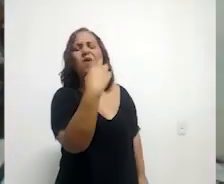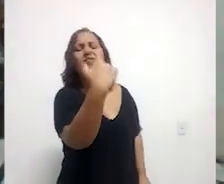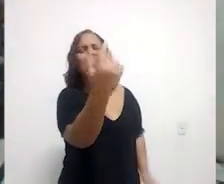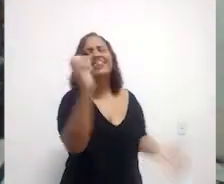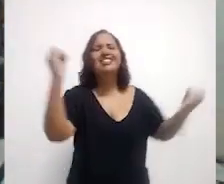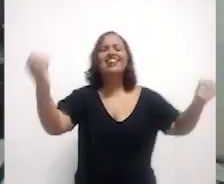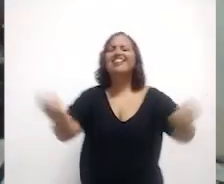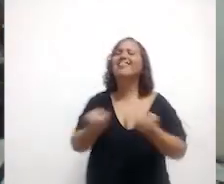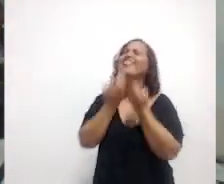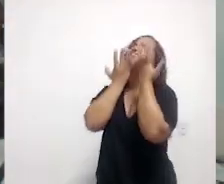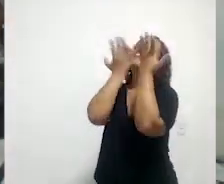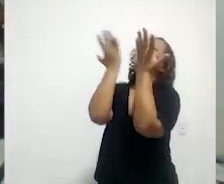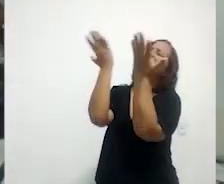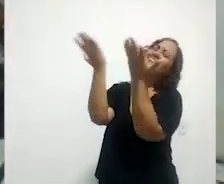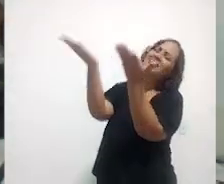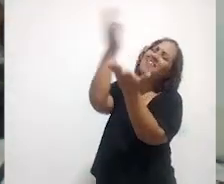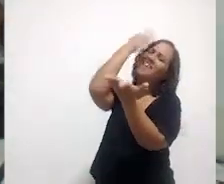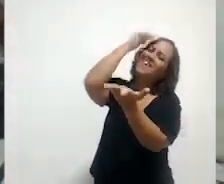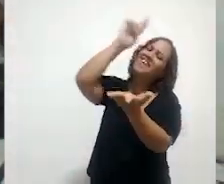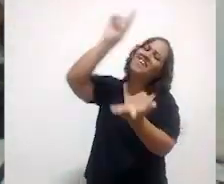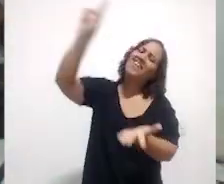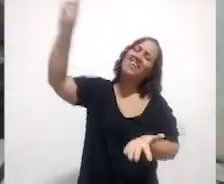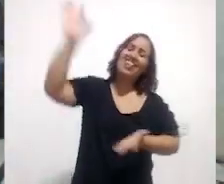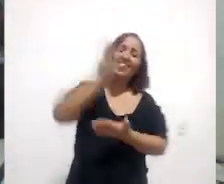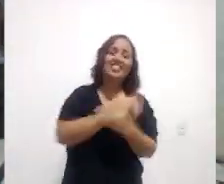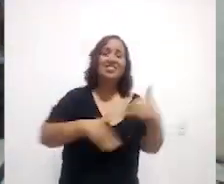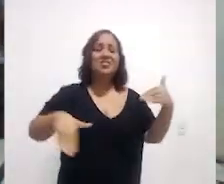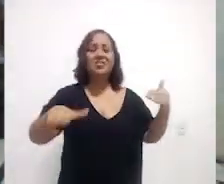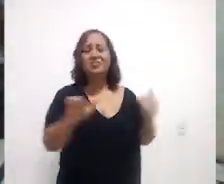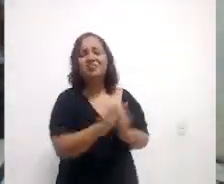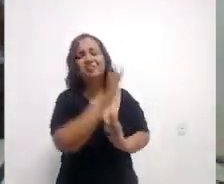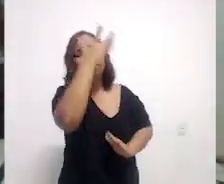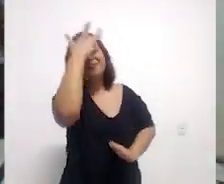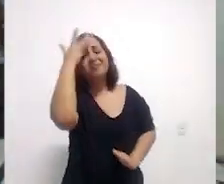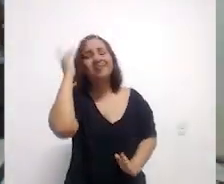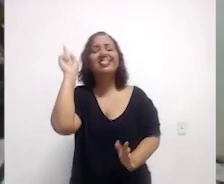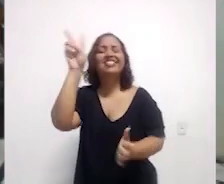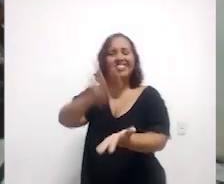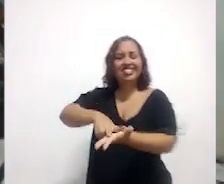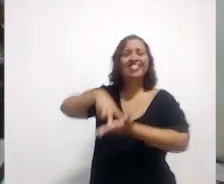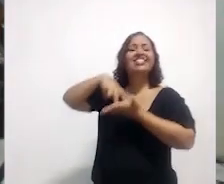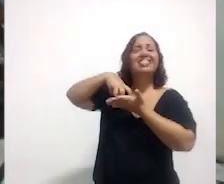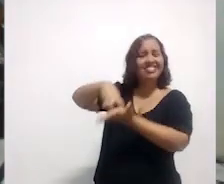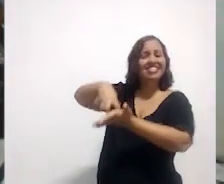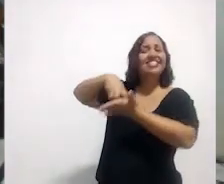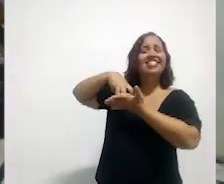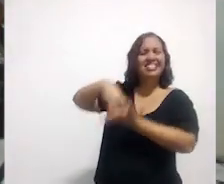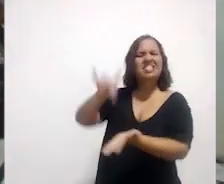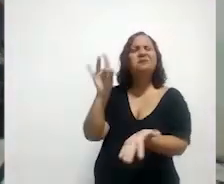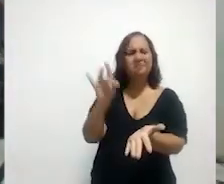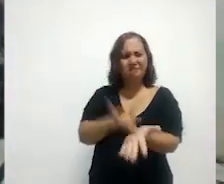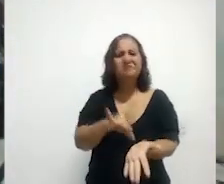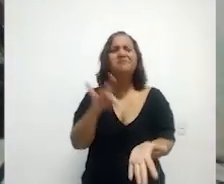língua confessará o Senhor, todos velhos se dobrará,